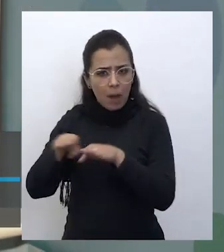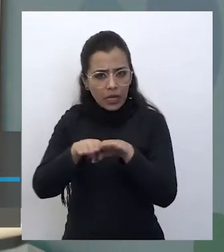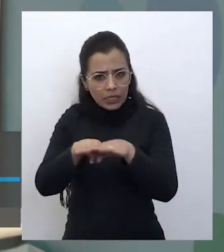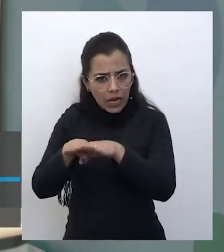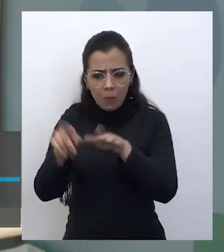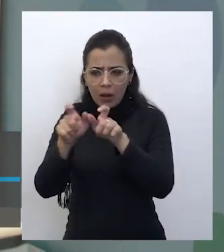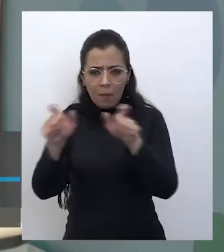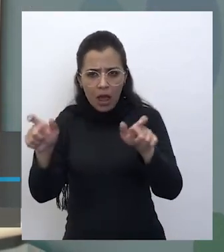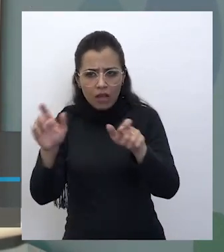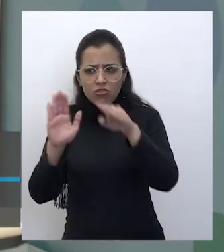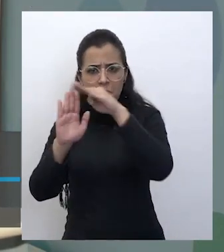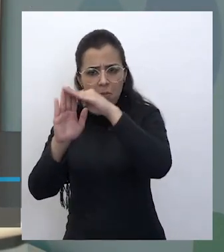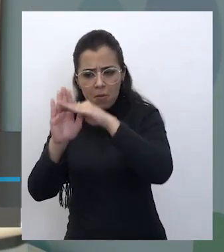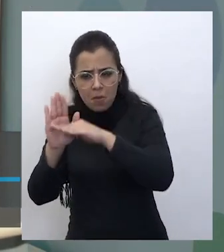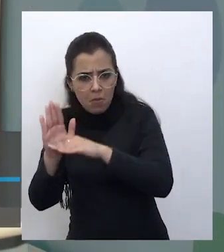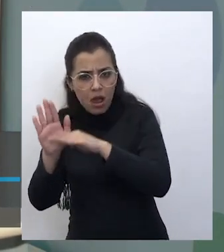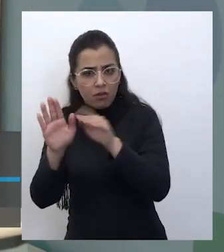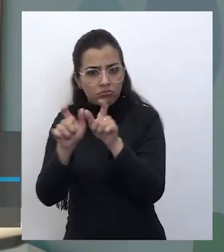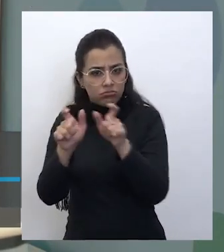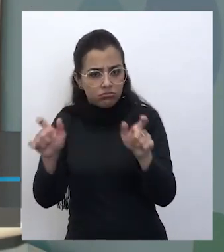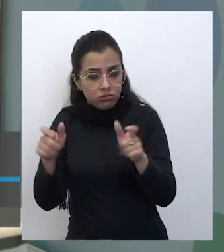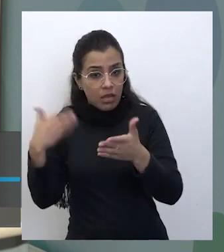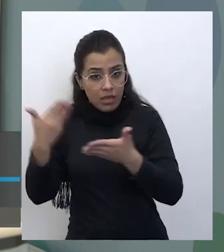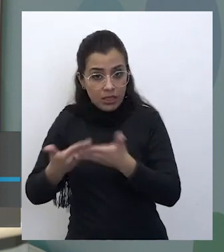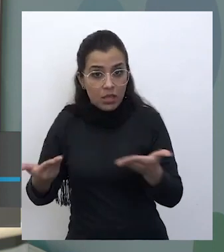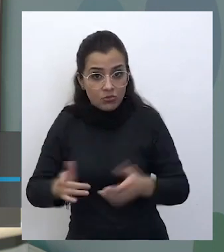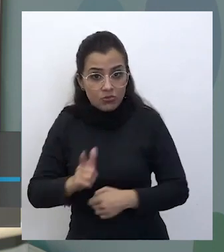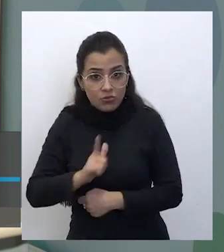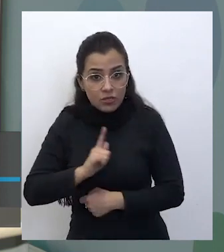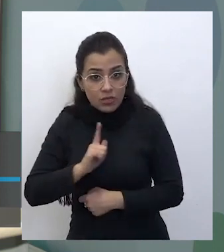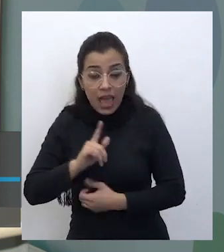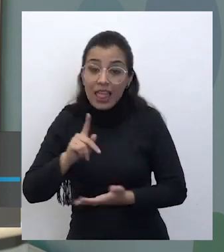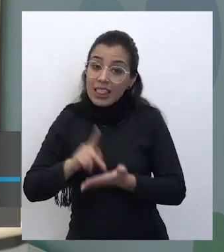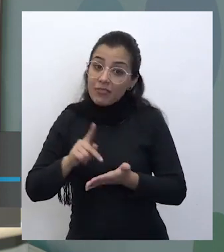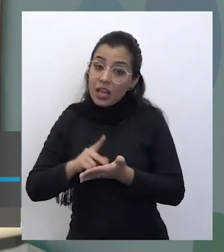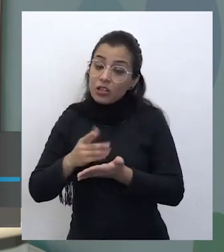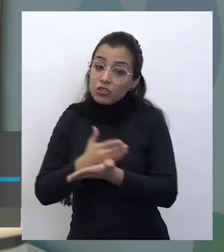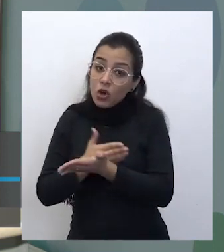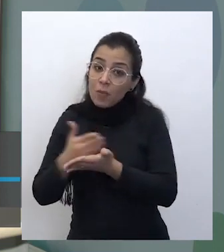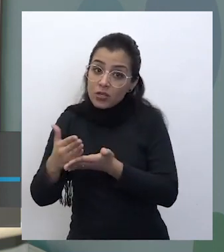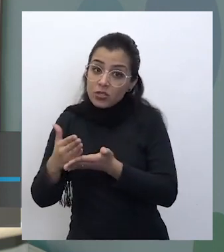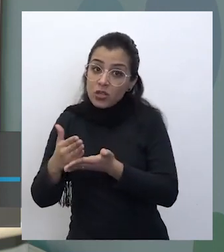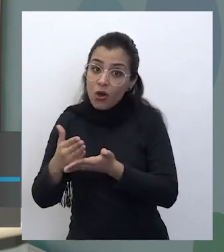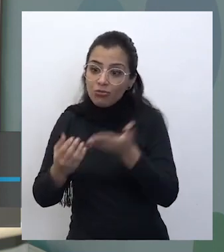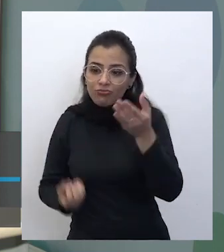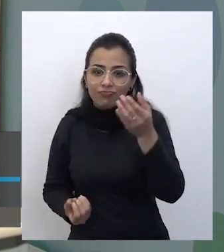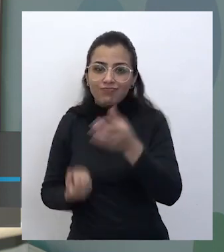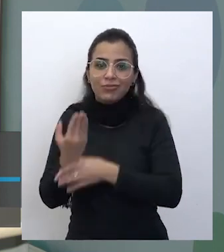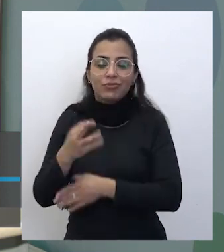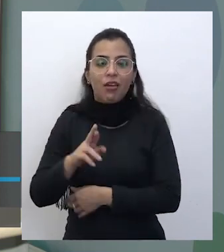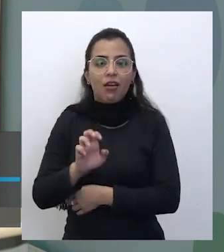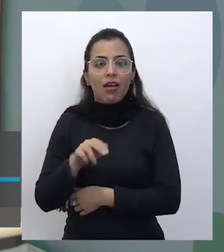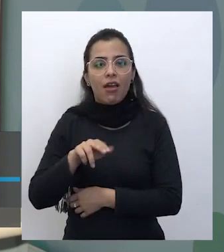né? Aquelas regras gramaticais que temos até hoje, chegaram com o classicismo, com o Renascimento. Até lá a gente percebe